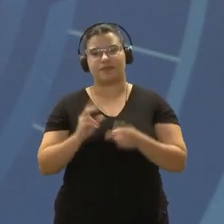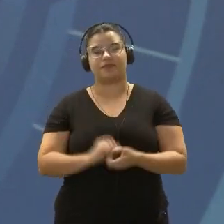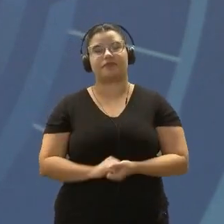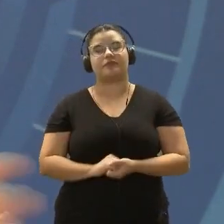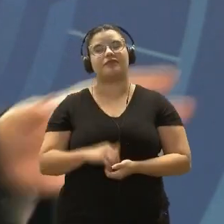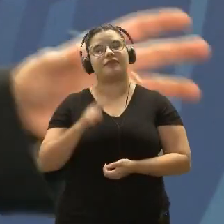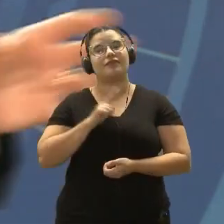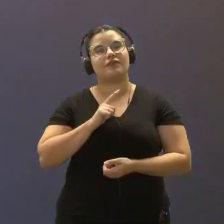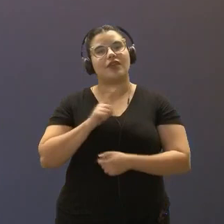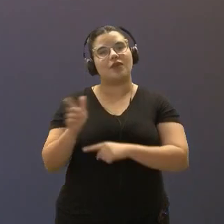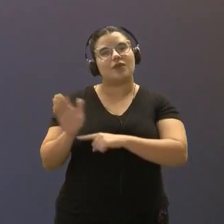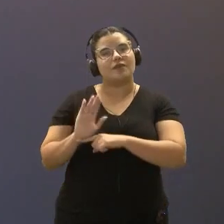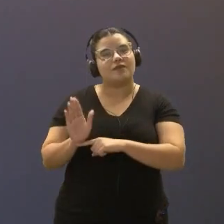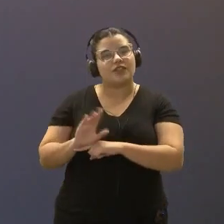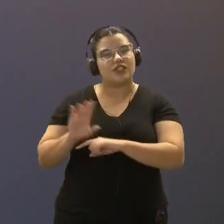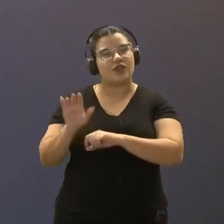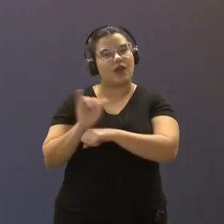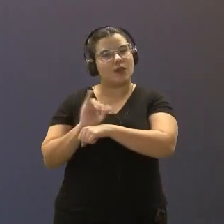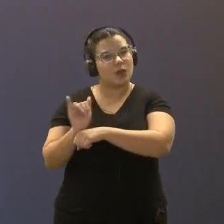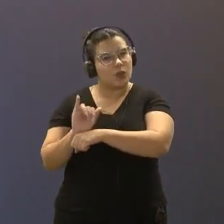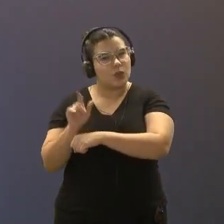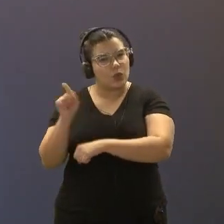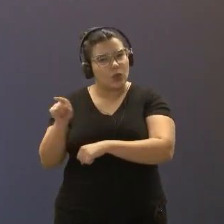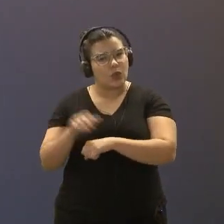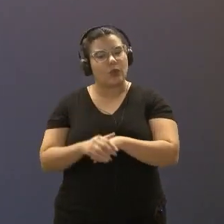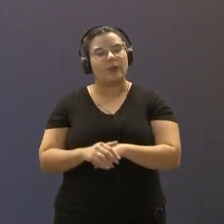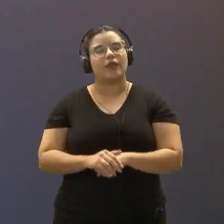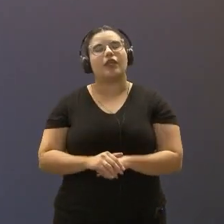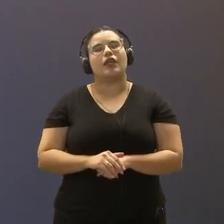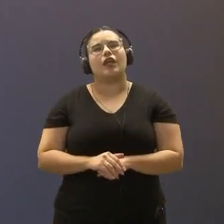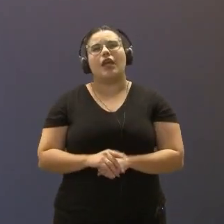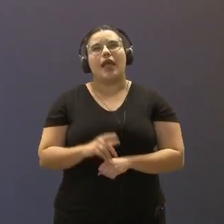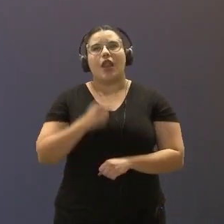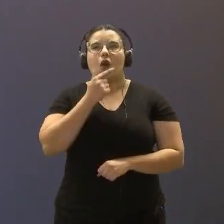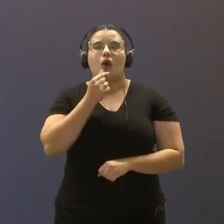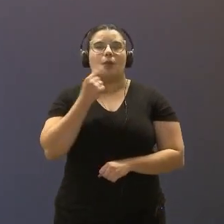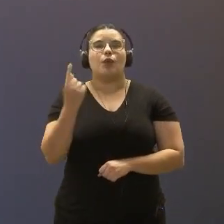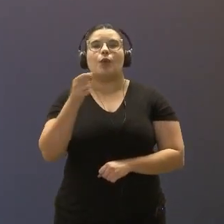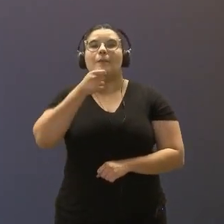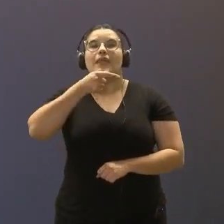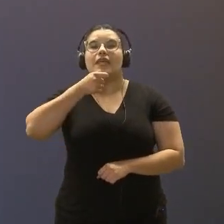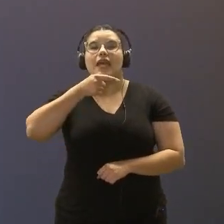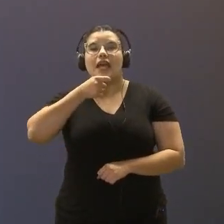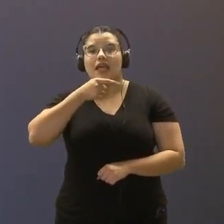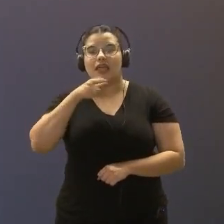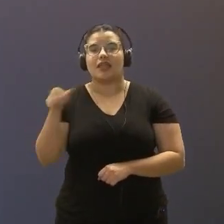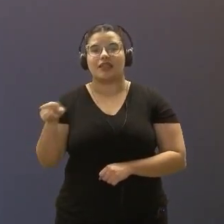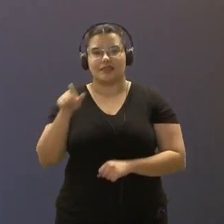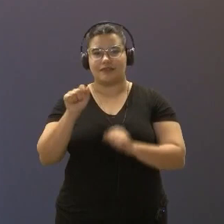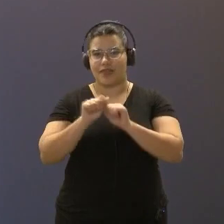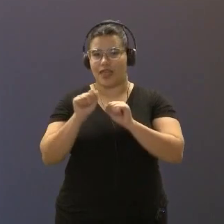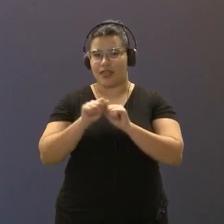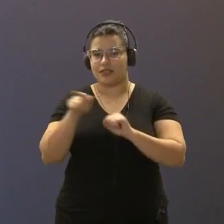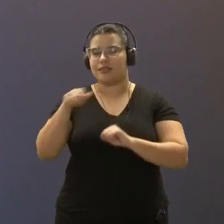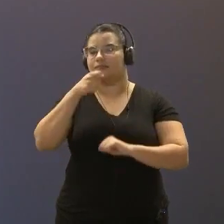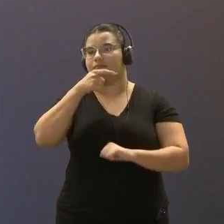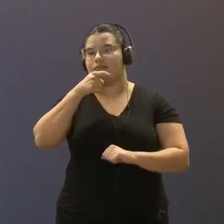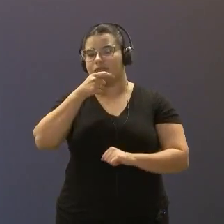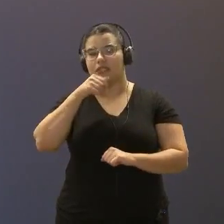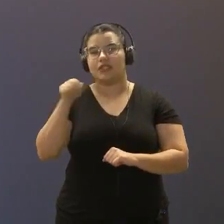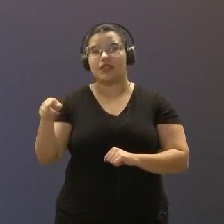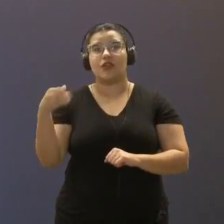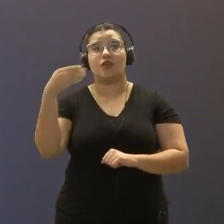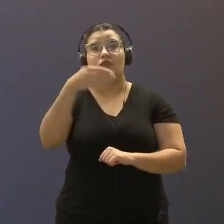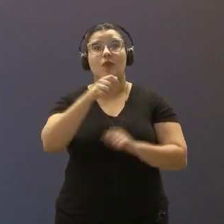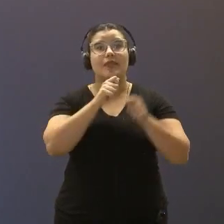um vídeo que tem no YouTube de uma pessoa, de um comediante, de uma pessoa que faz stand-up, que foi num programa